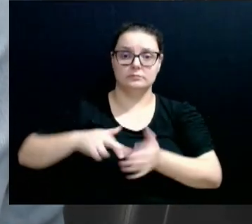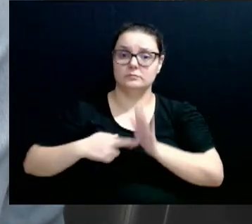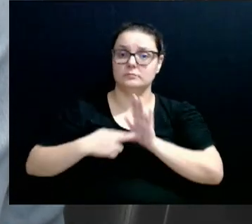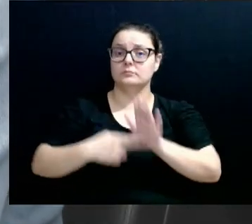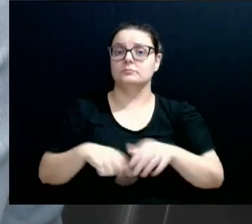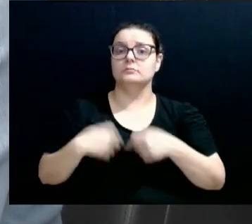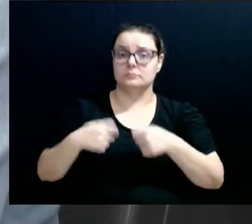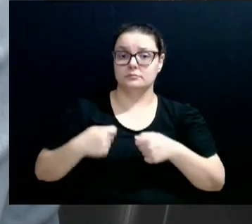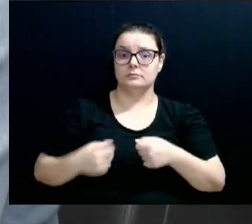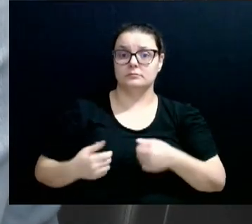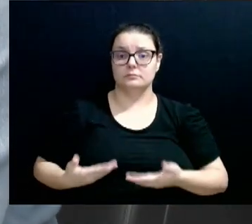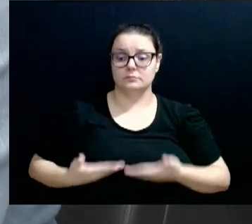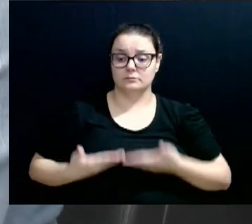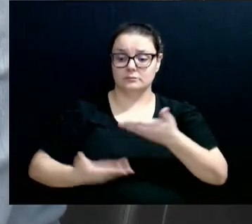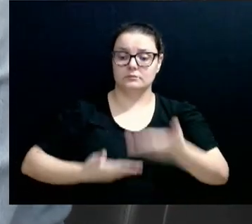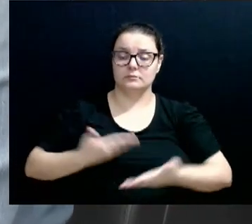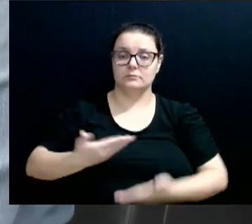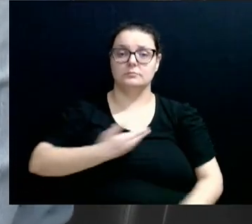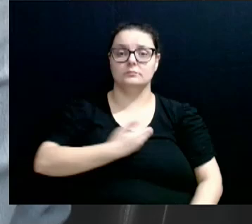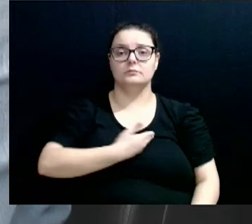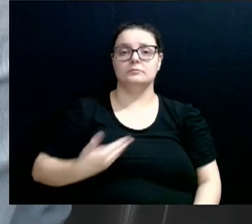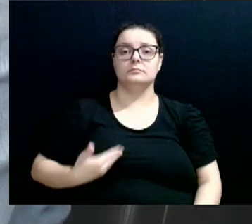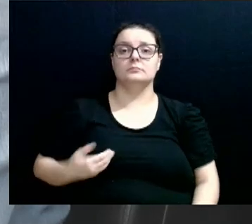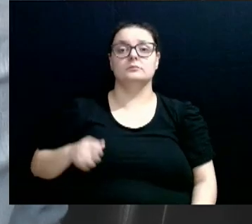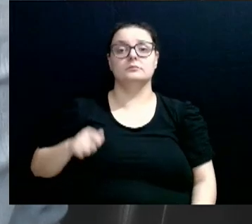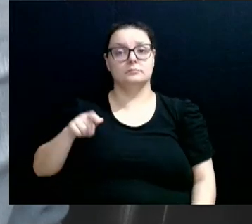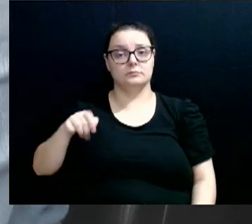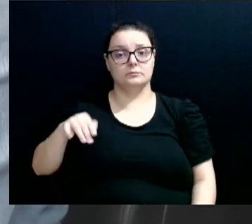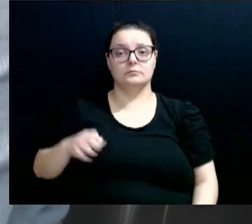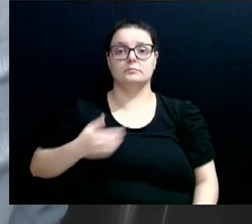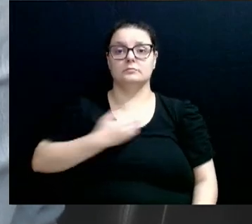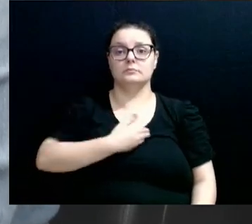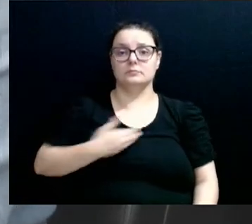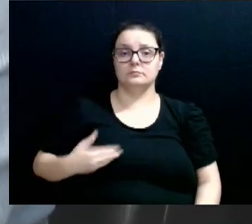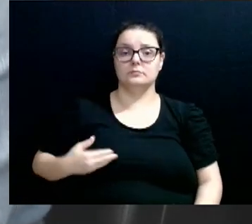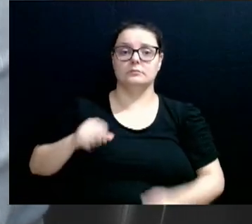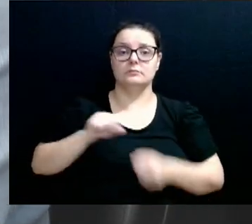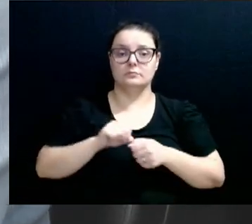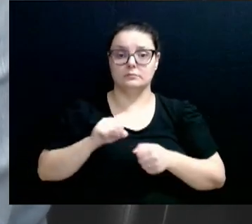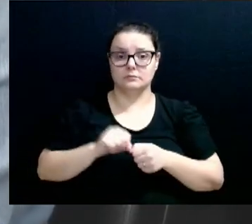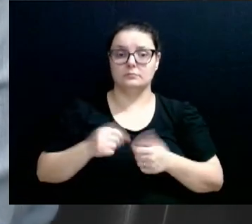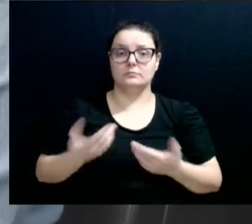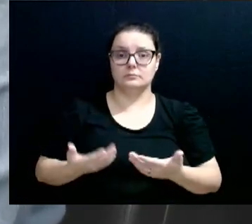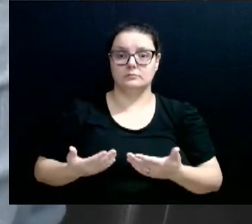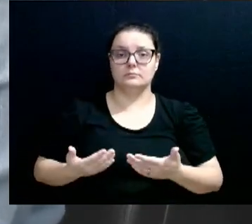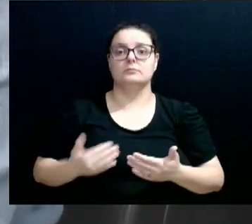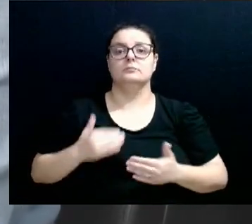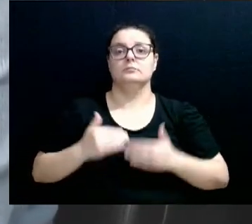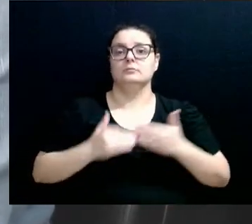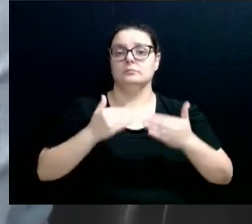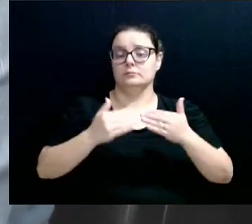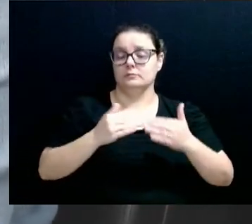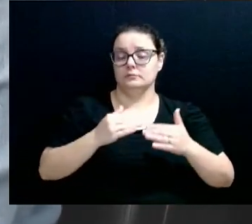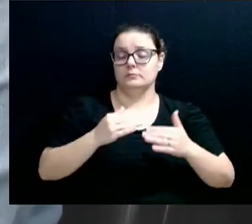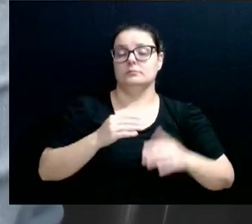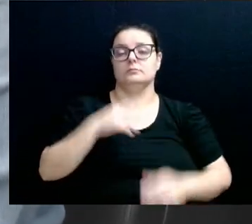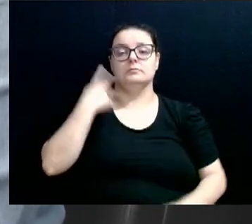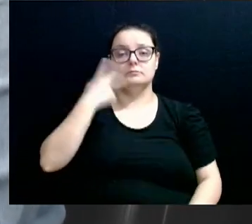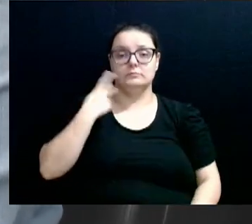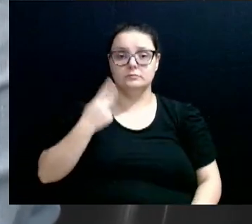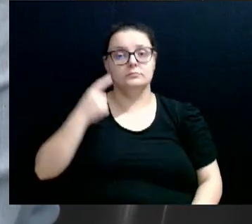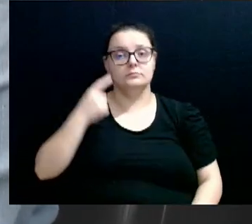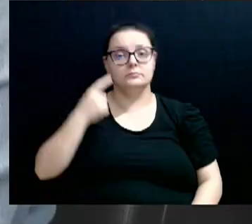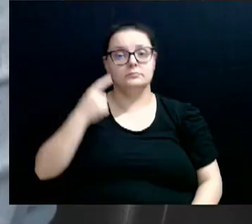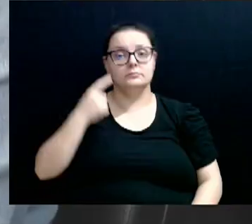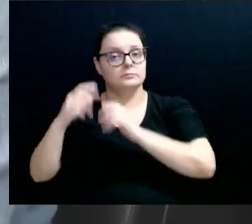serviço público por agentes públicos que formulam as políticas, que pensam as políticas,